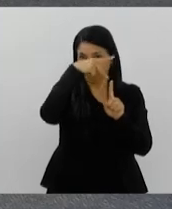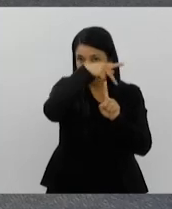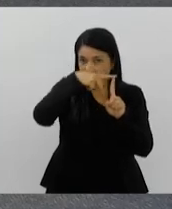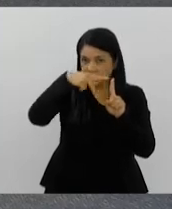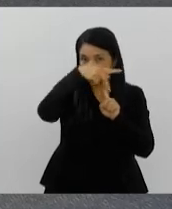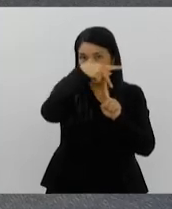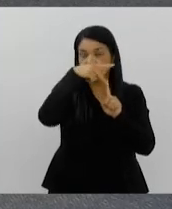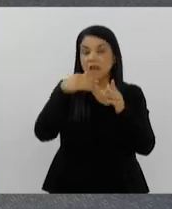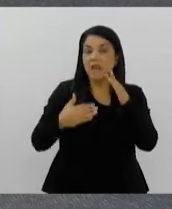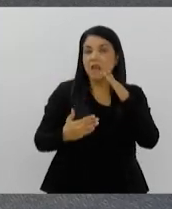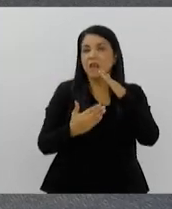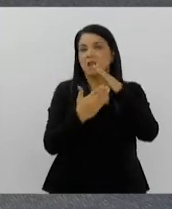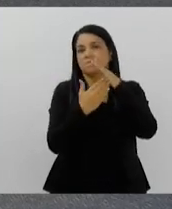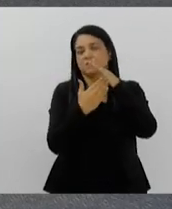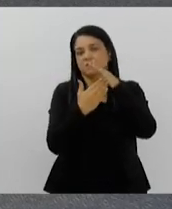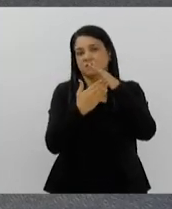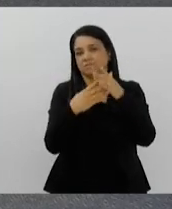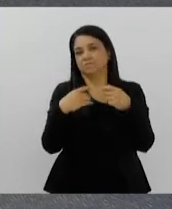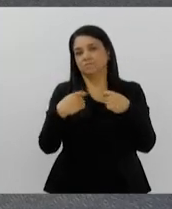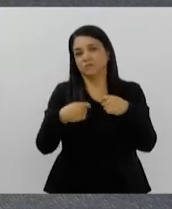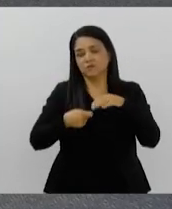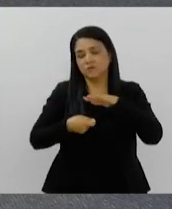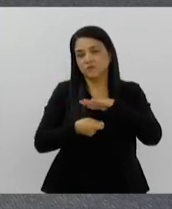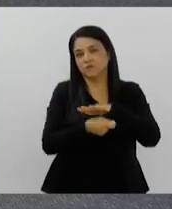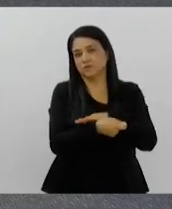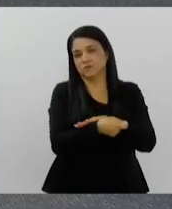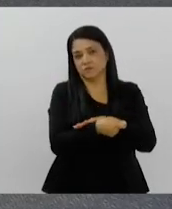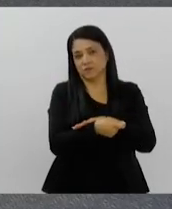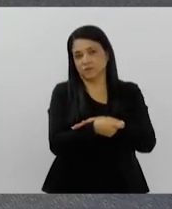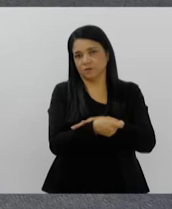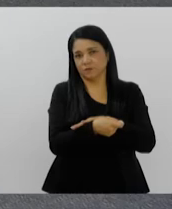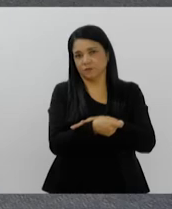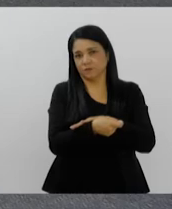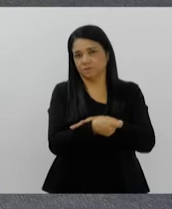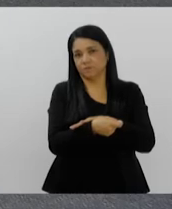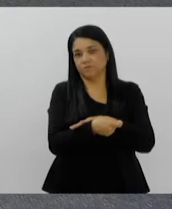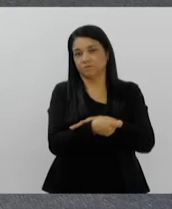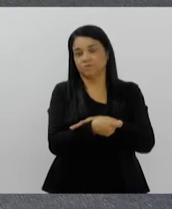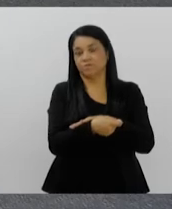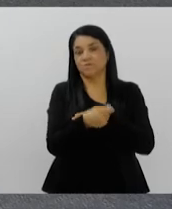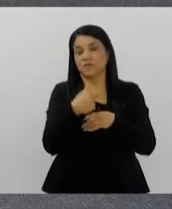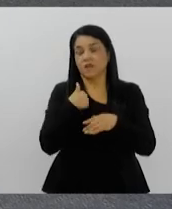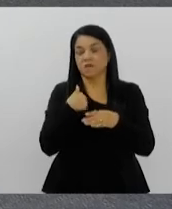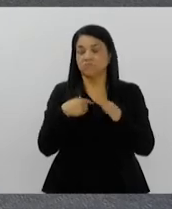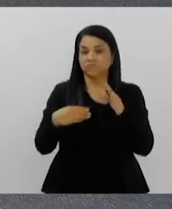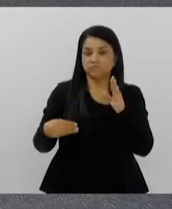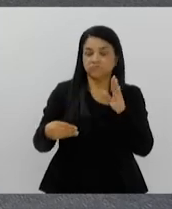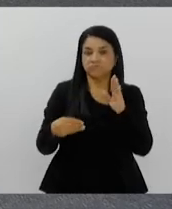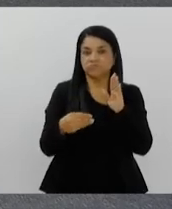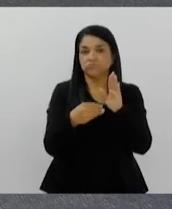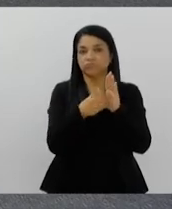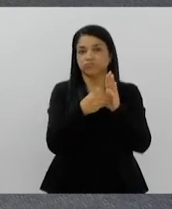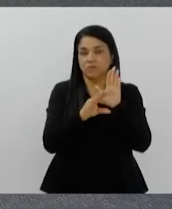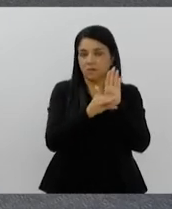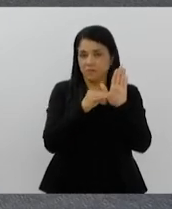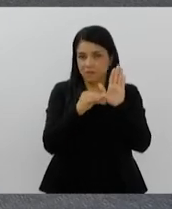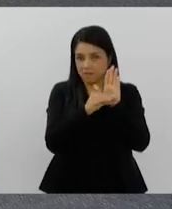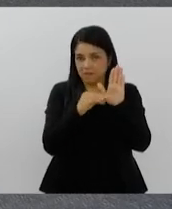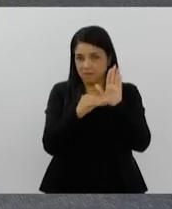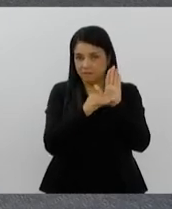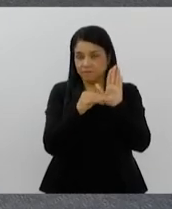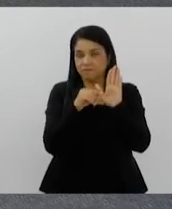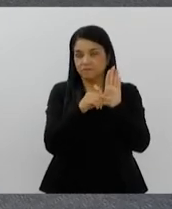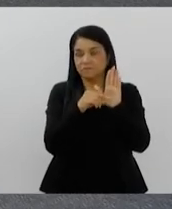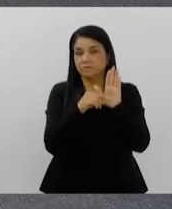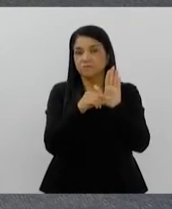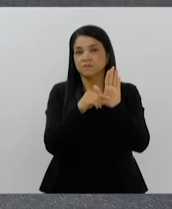haja limitação nesses investimentos. E ali fui mais drástico, pode depois ser emendado, permitindo